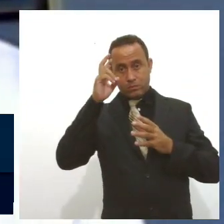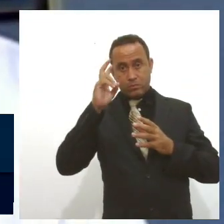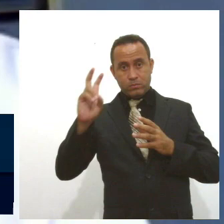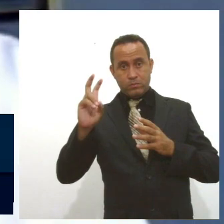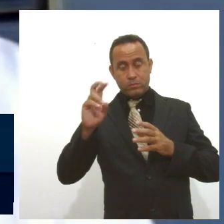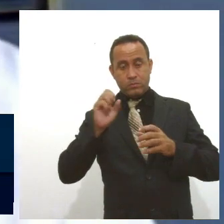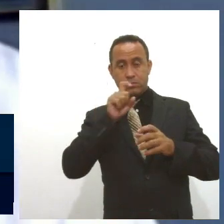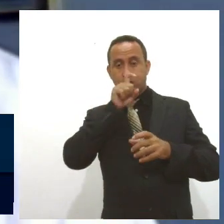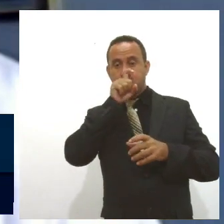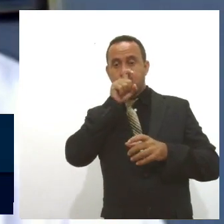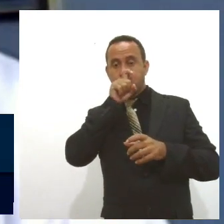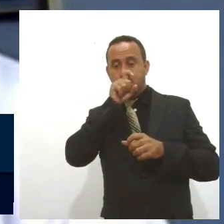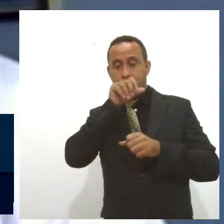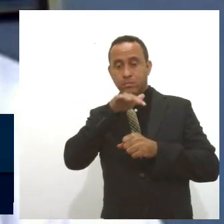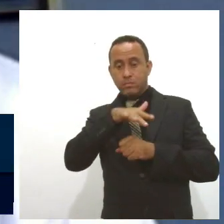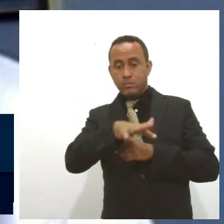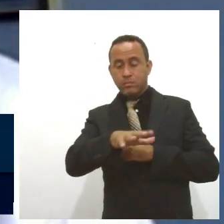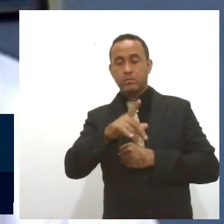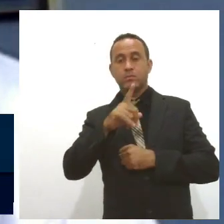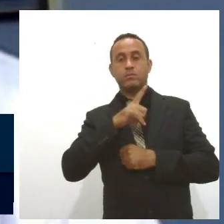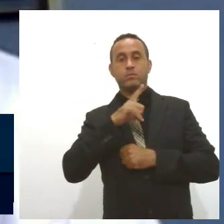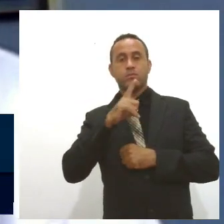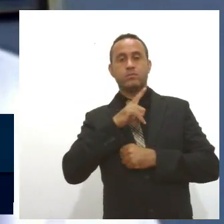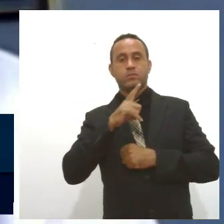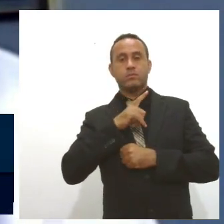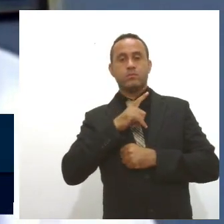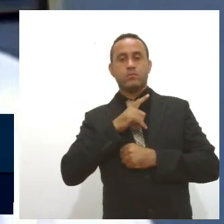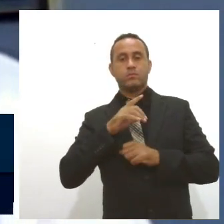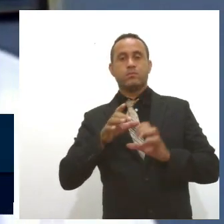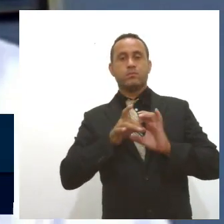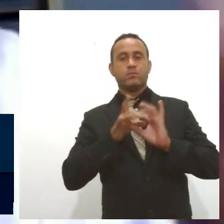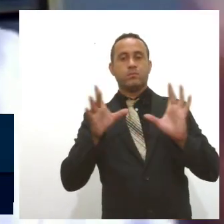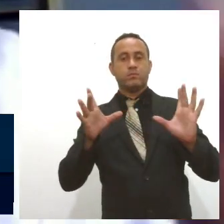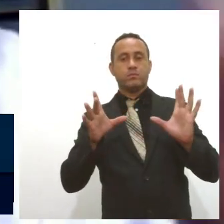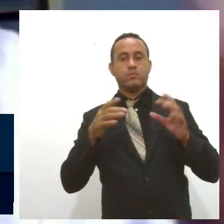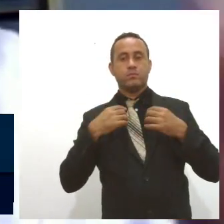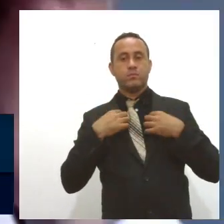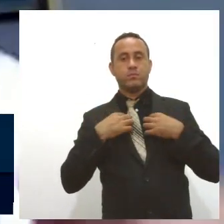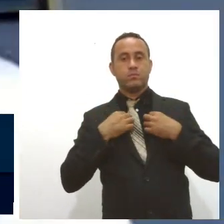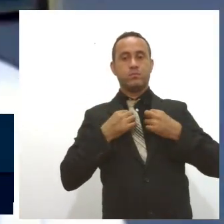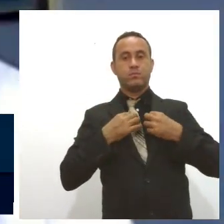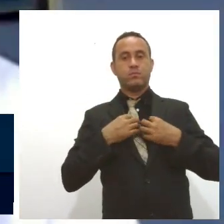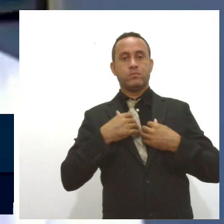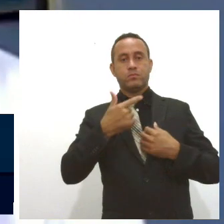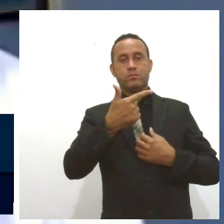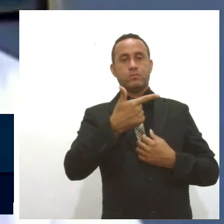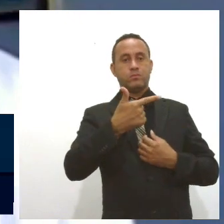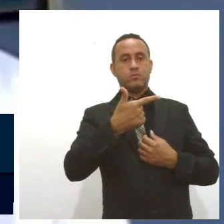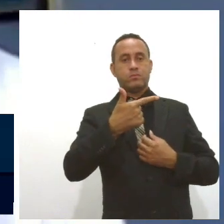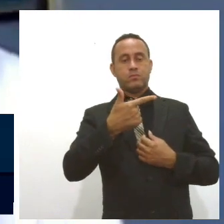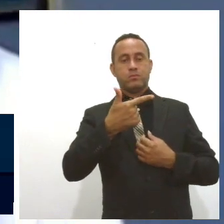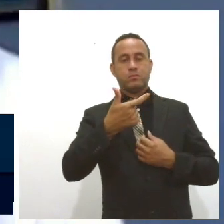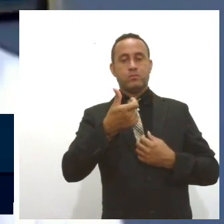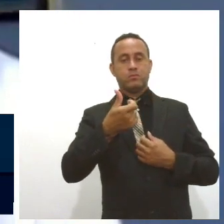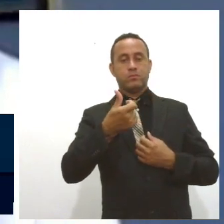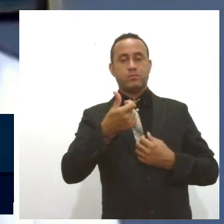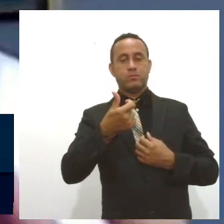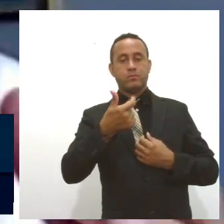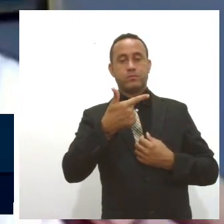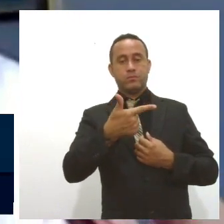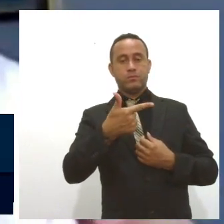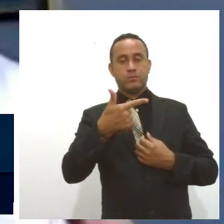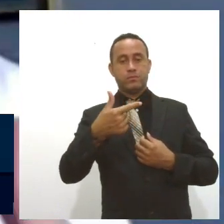Em Canindé, nós tivemos a disponibilização, presidente, de R$ 229 mil